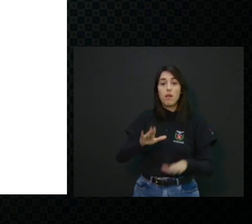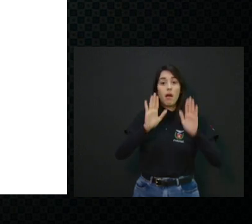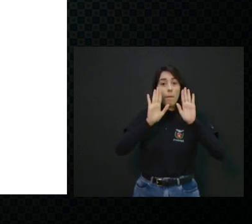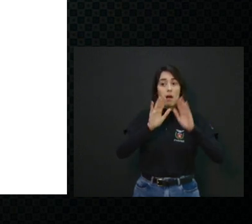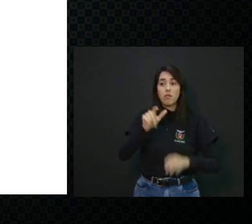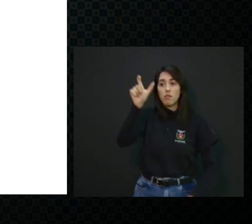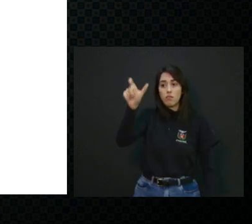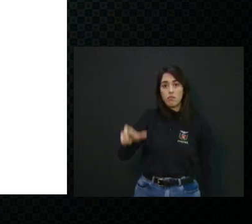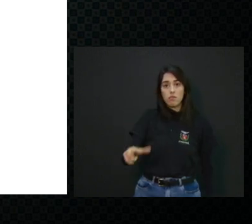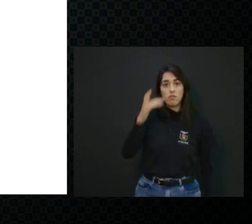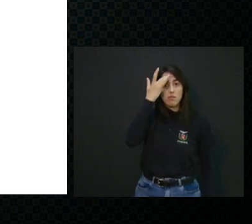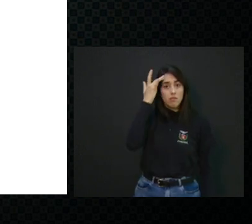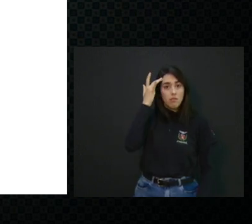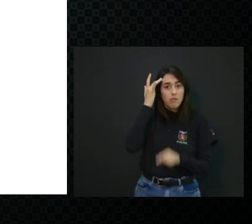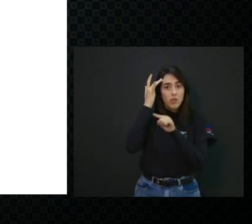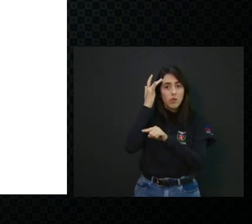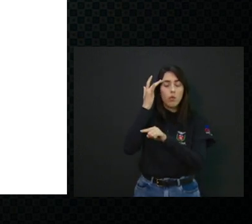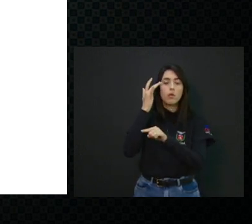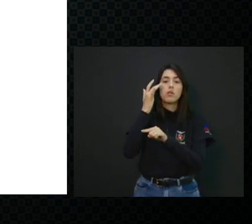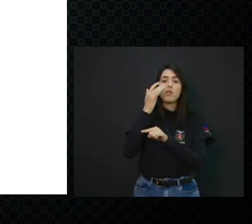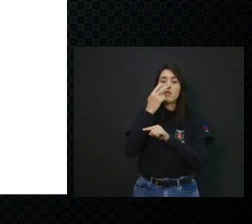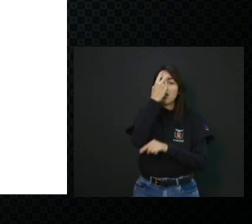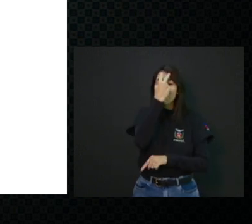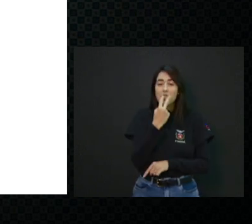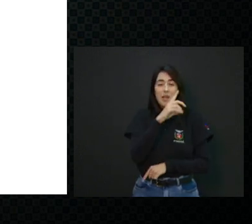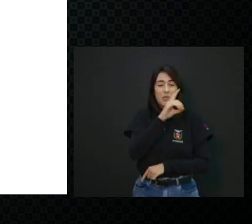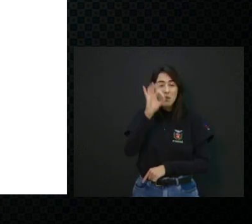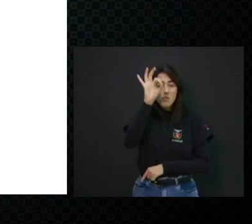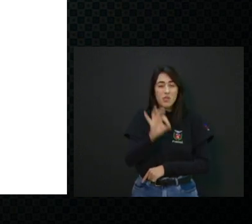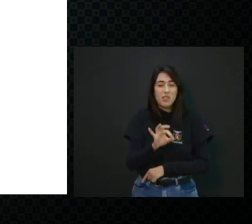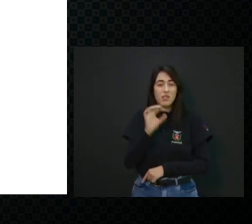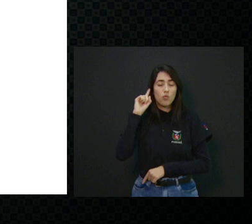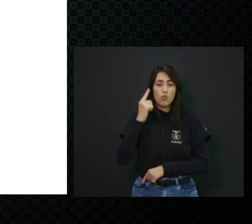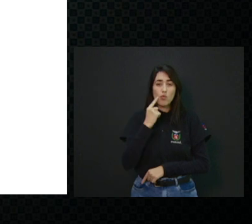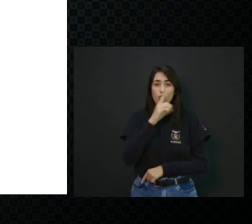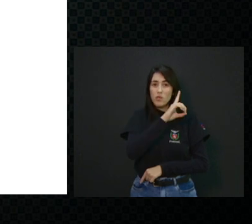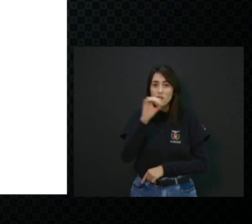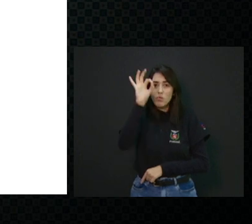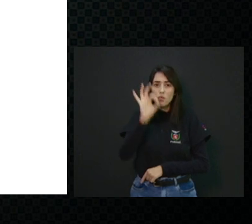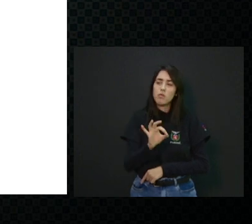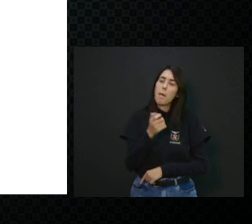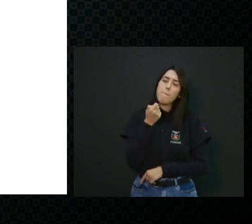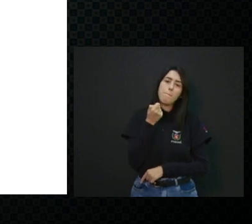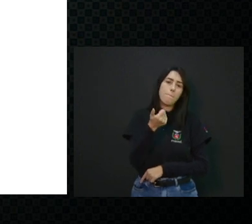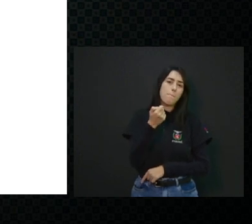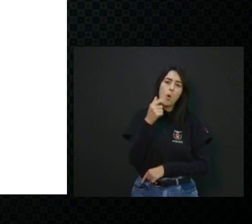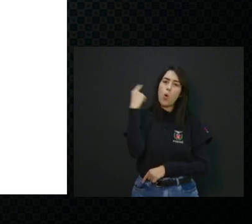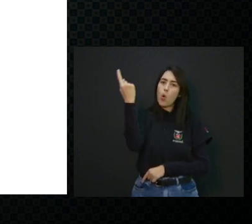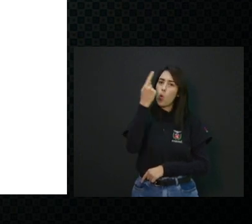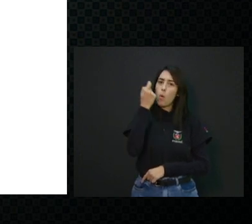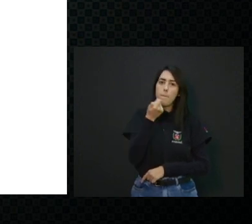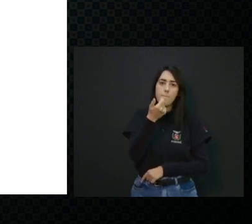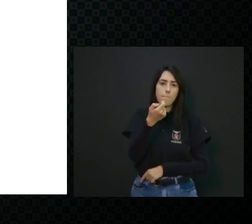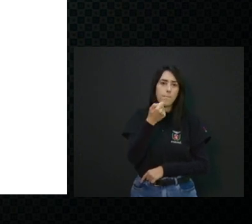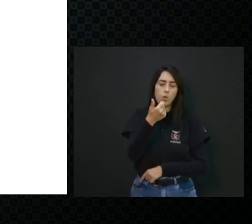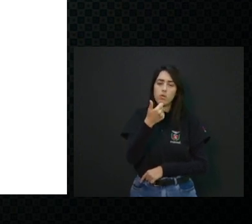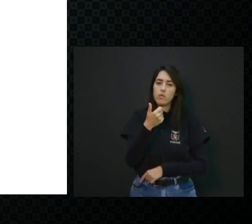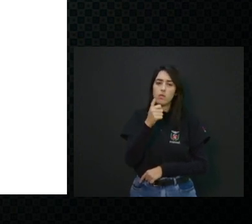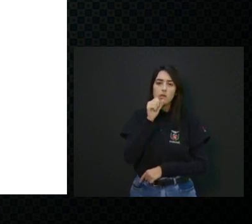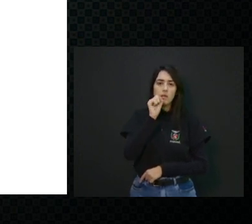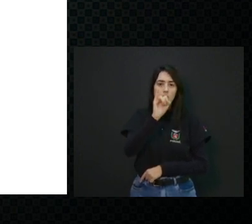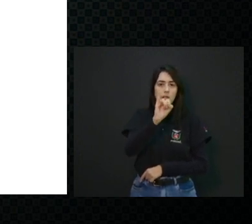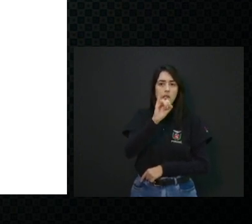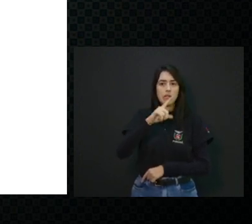nós menos temos. Né? Às vezes a gente imagina que a pessoa com surdo-cegueira total é o que mais tem,